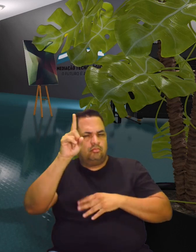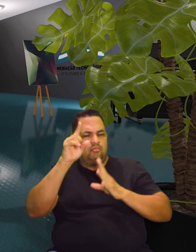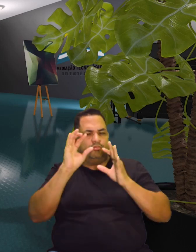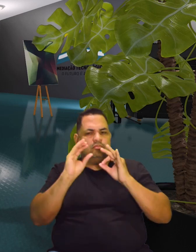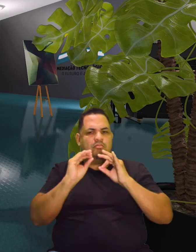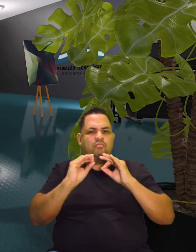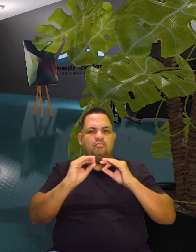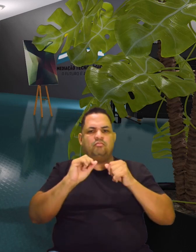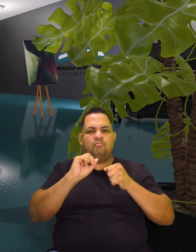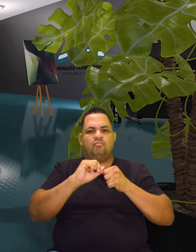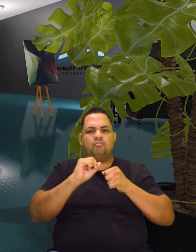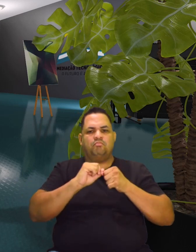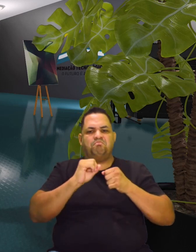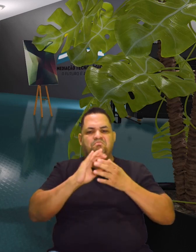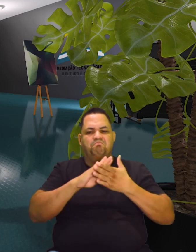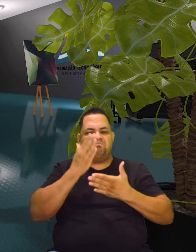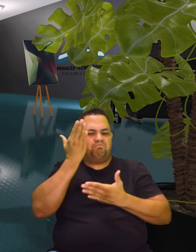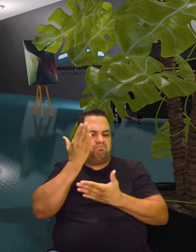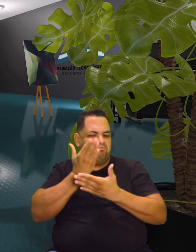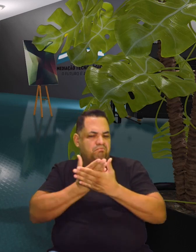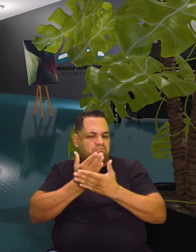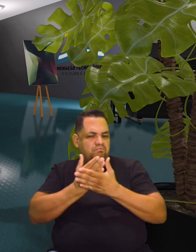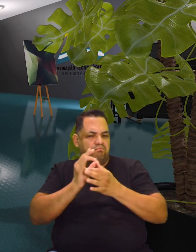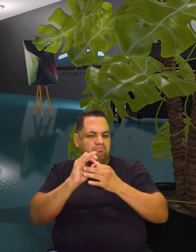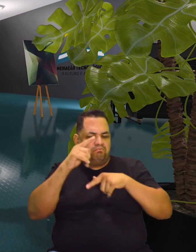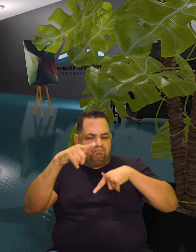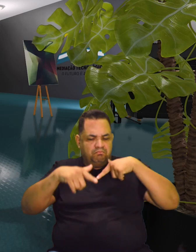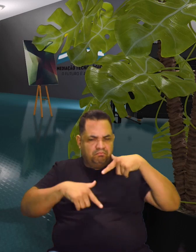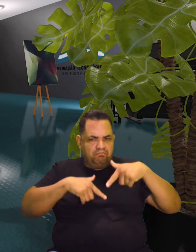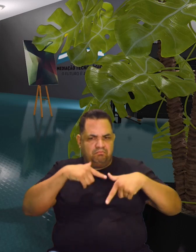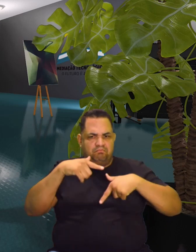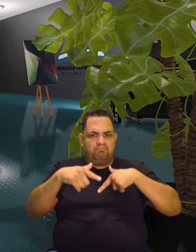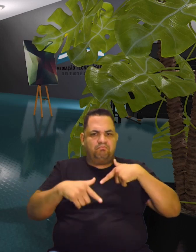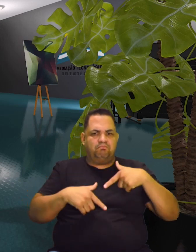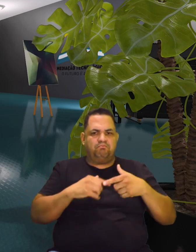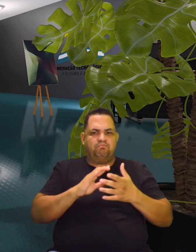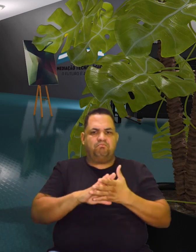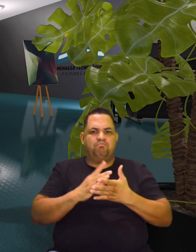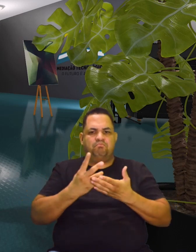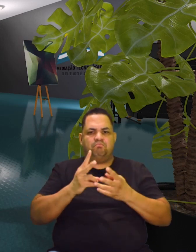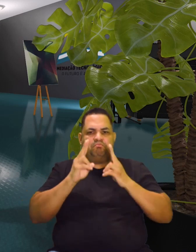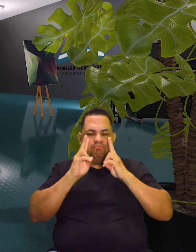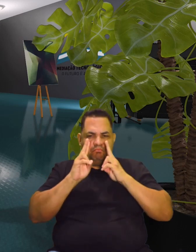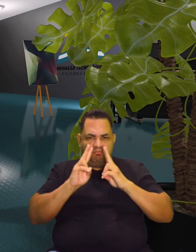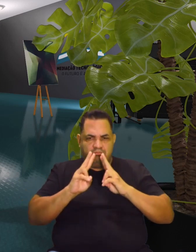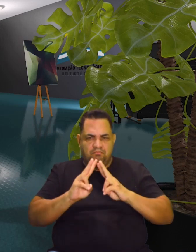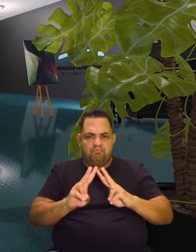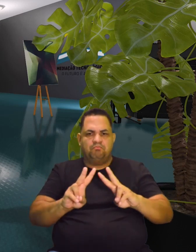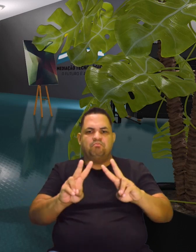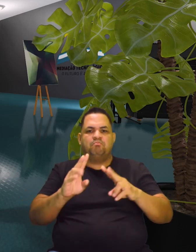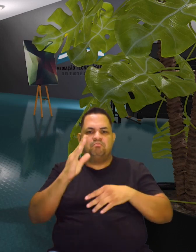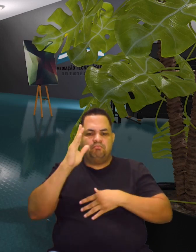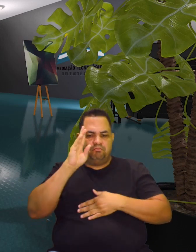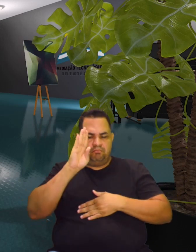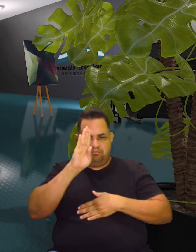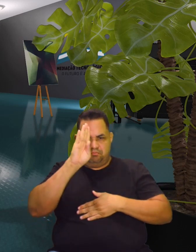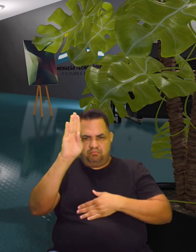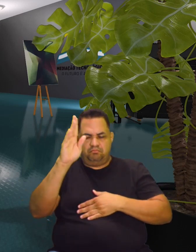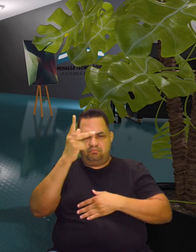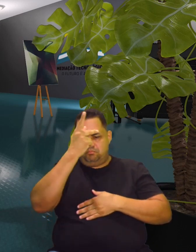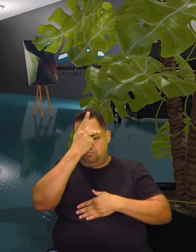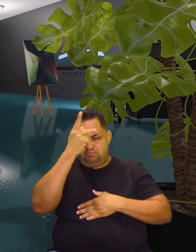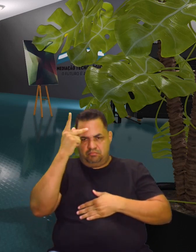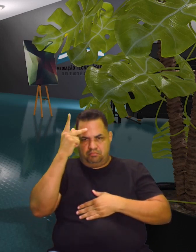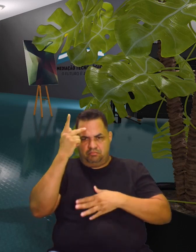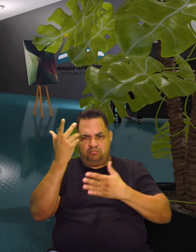muita dedicação e sempre focando ali as pessoas, a racionalidade, né? Por isso que eles